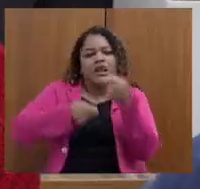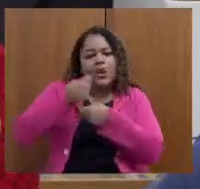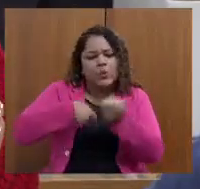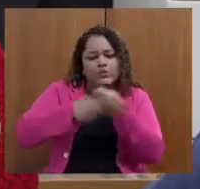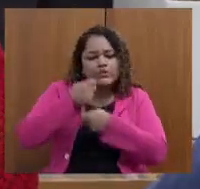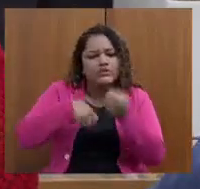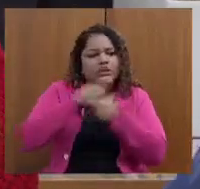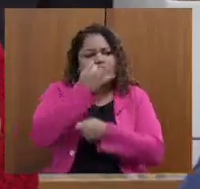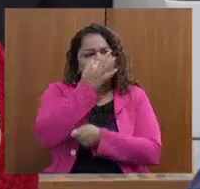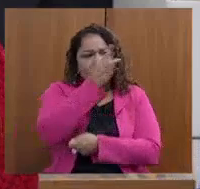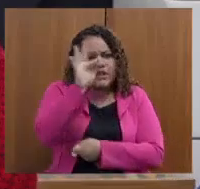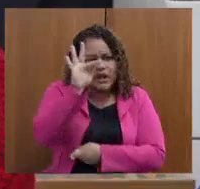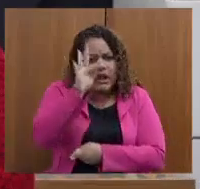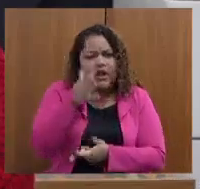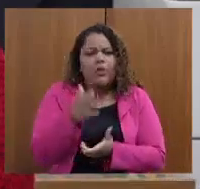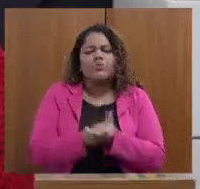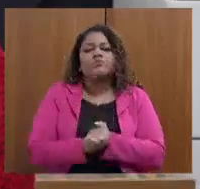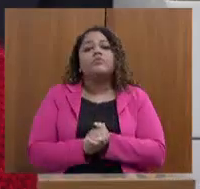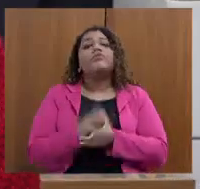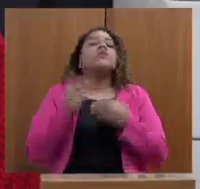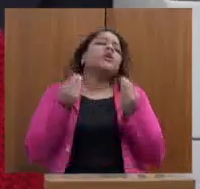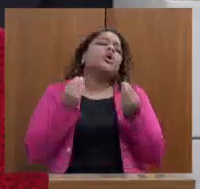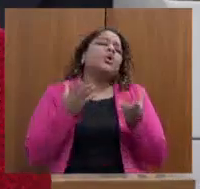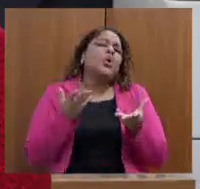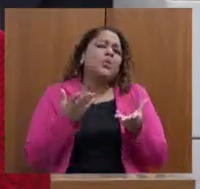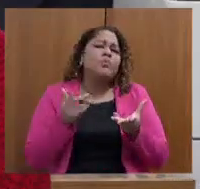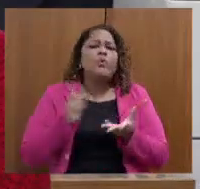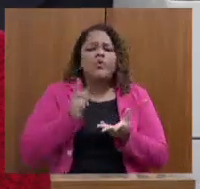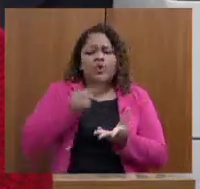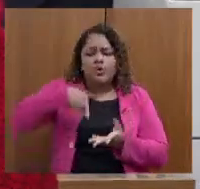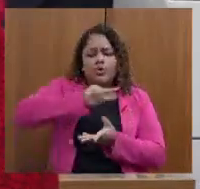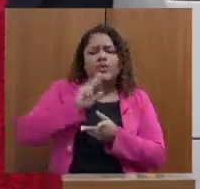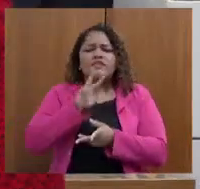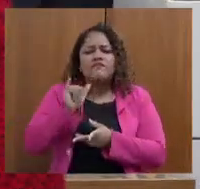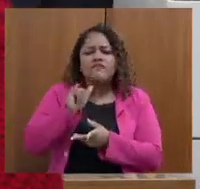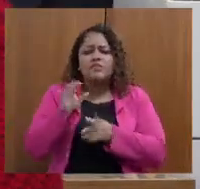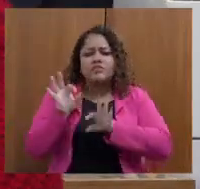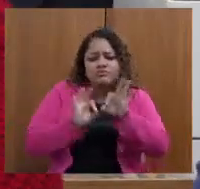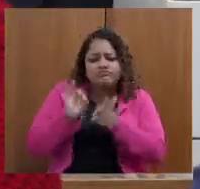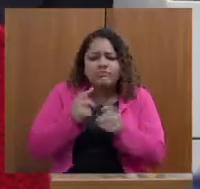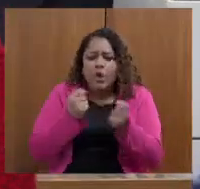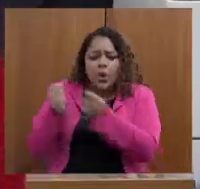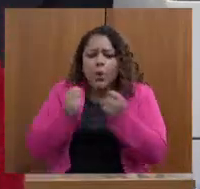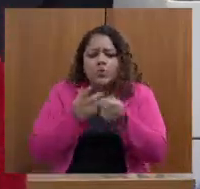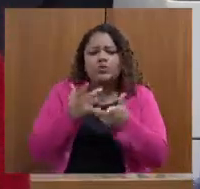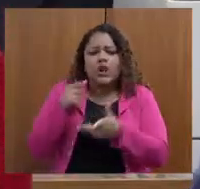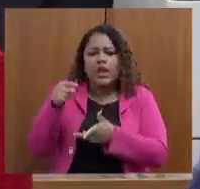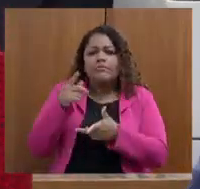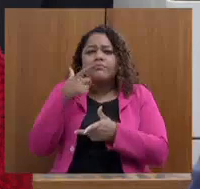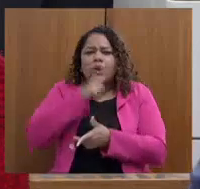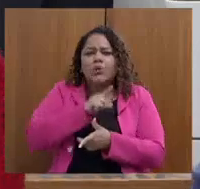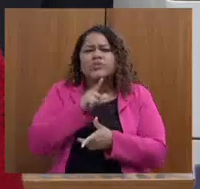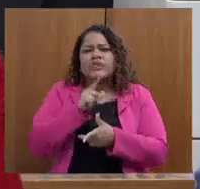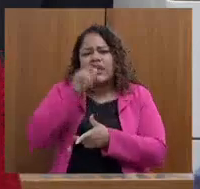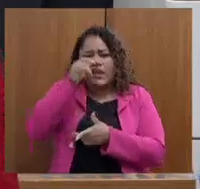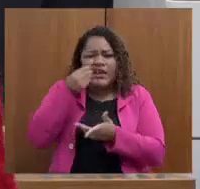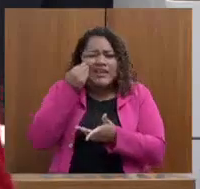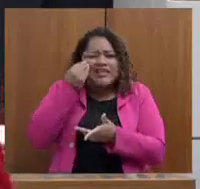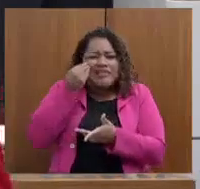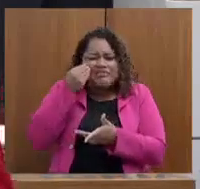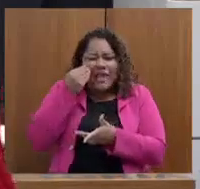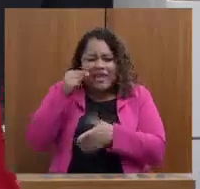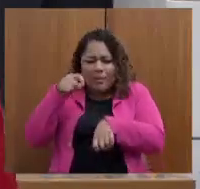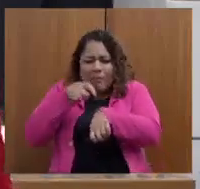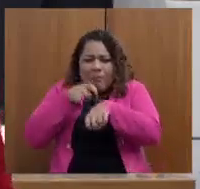processo da diversificação da matriz econômica Para darmos conta de superar esse momento que nós estamos vivendo